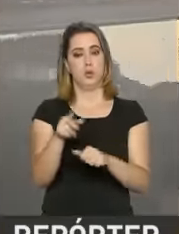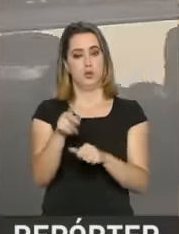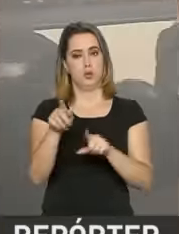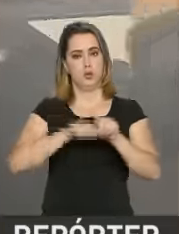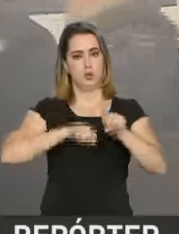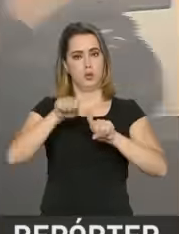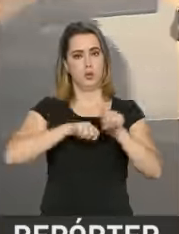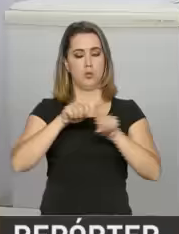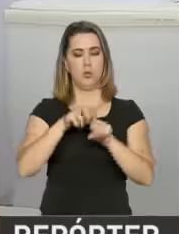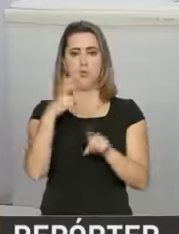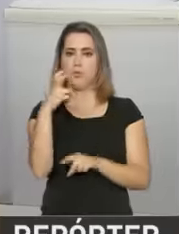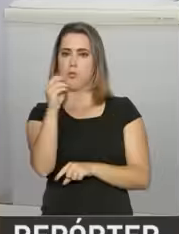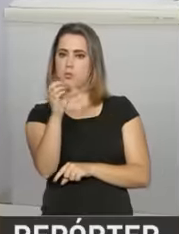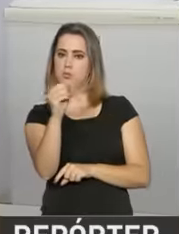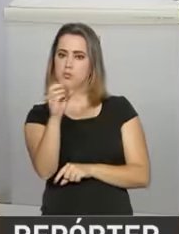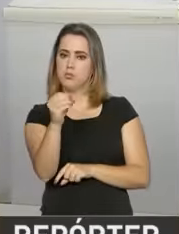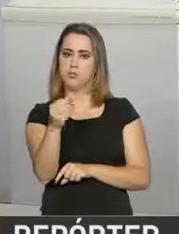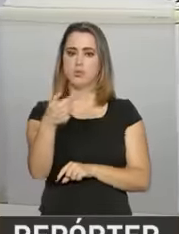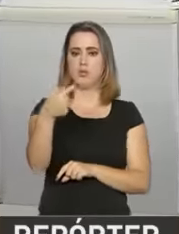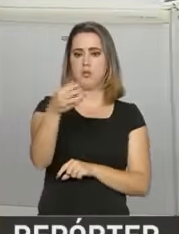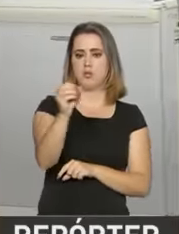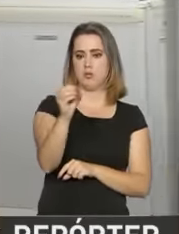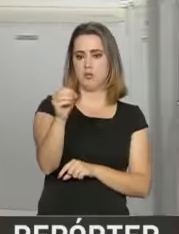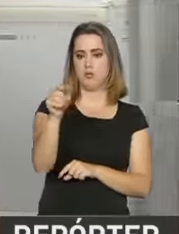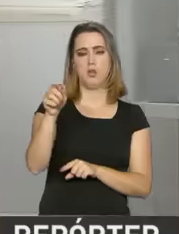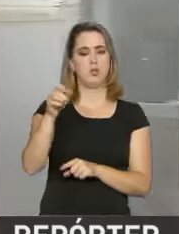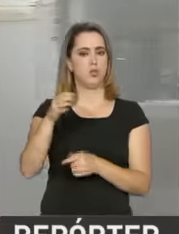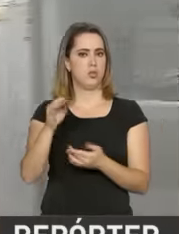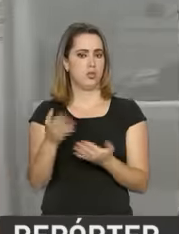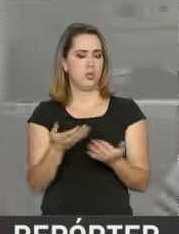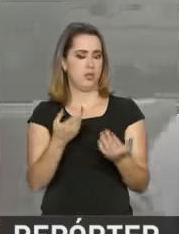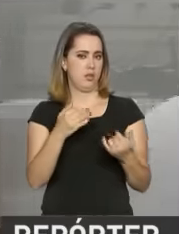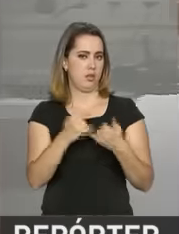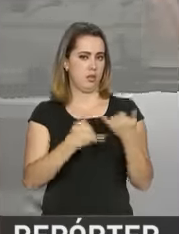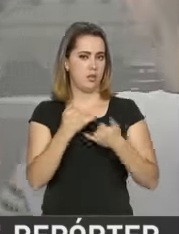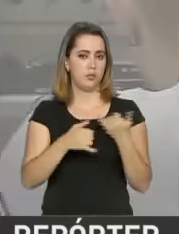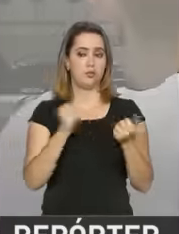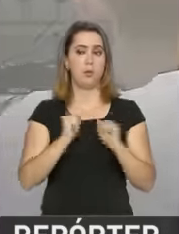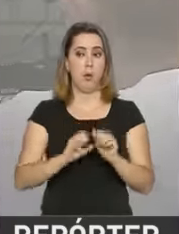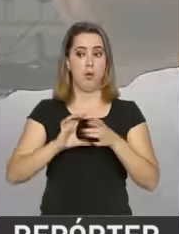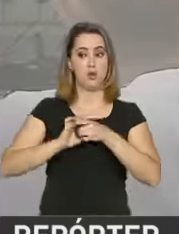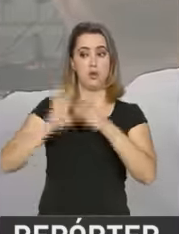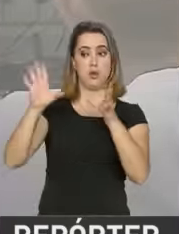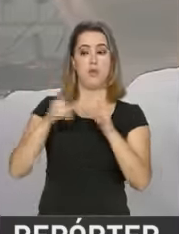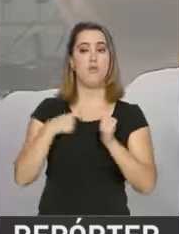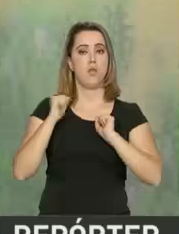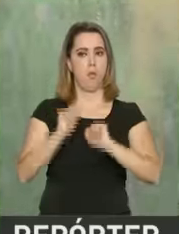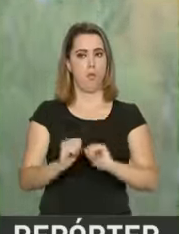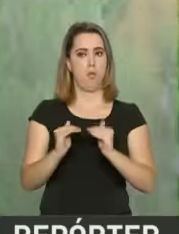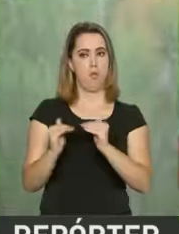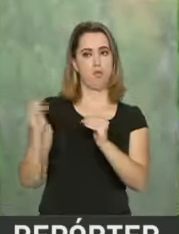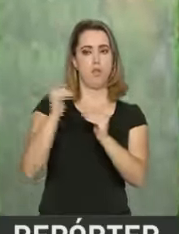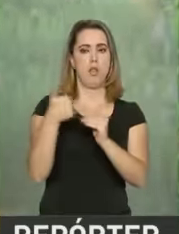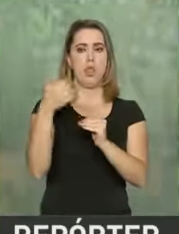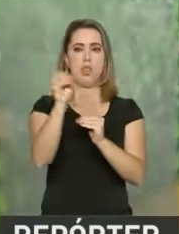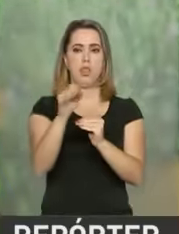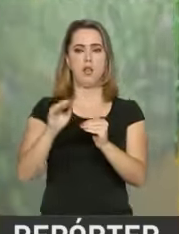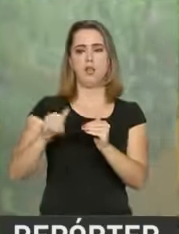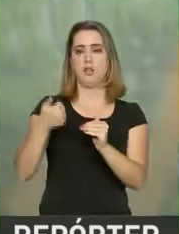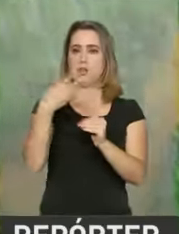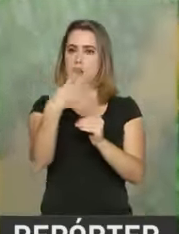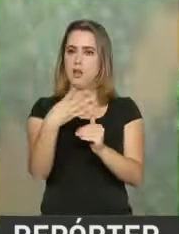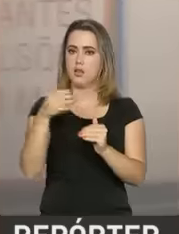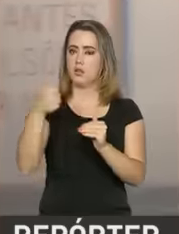500 e 700 jogos. A classificação pode variar de livre a permitida para pessoas com mais de 10, 12,